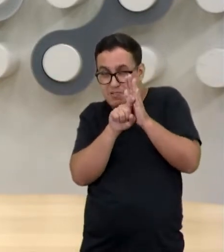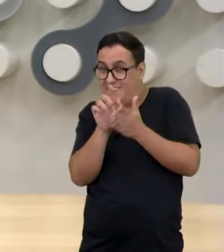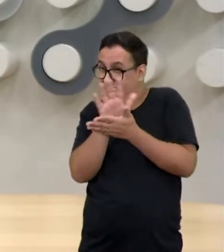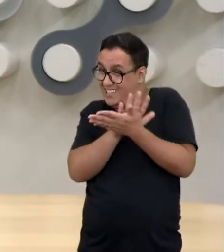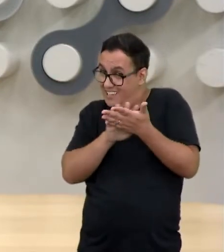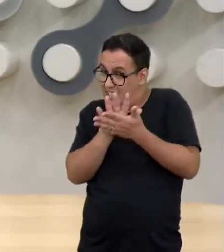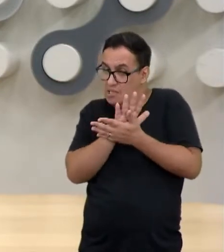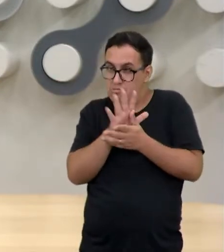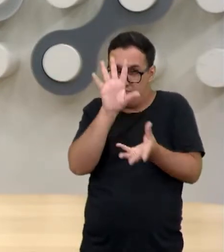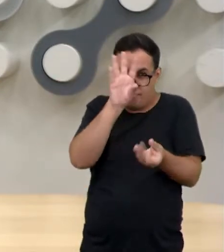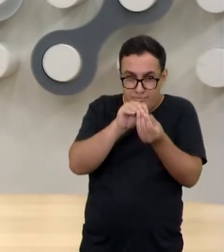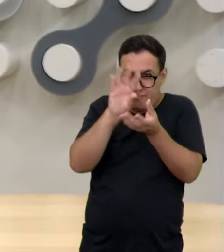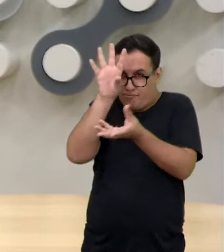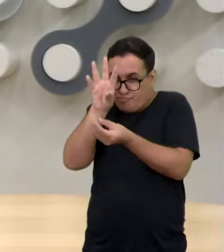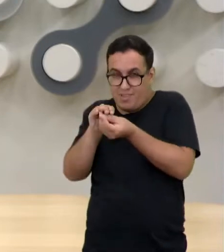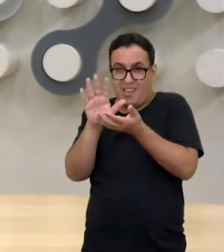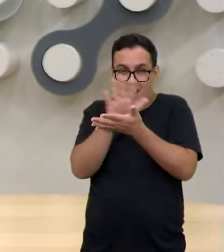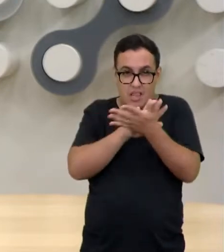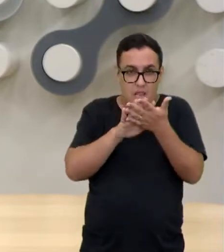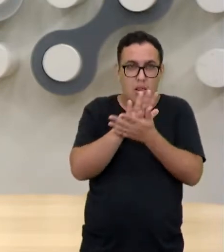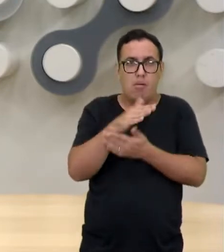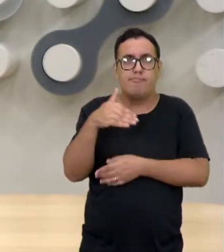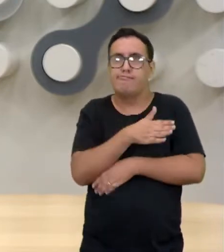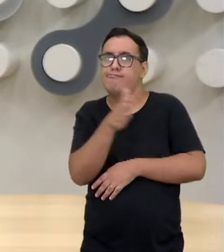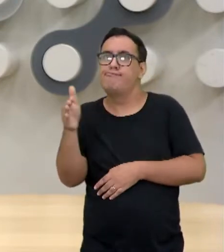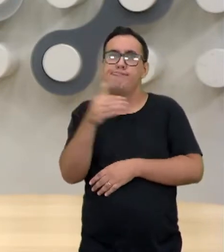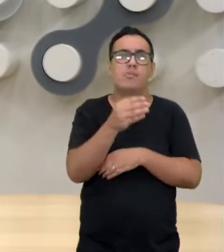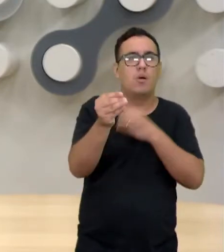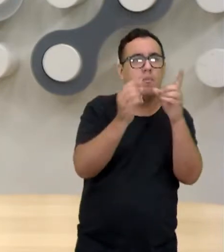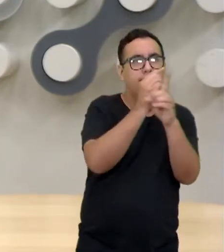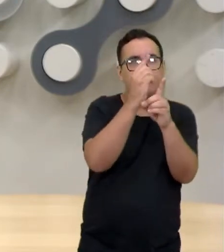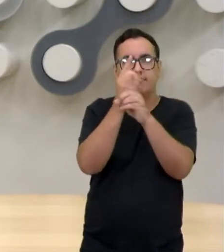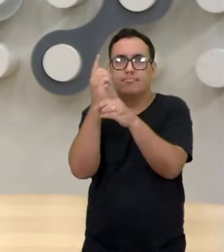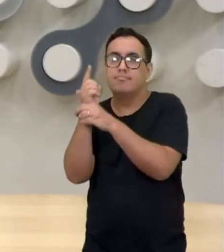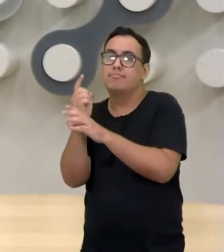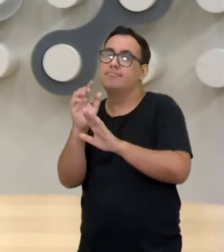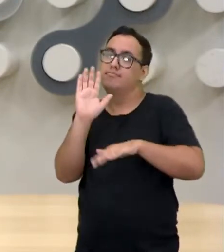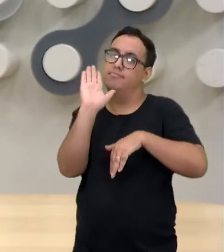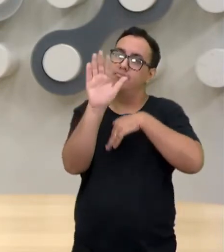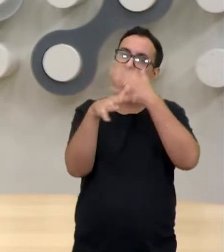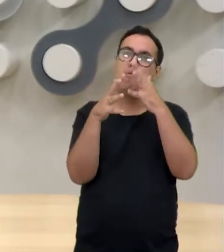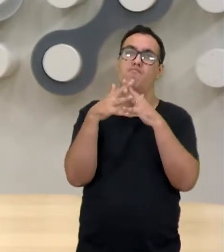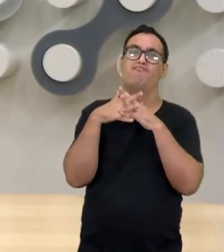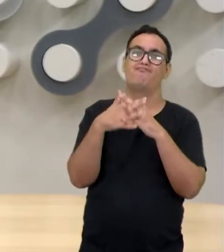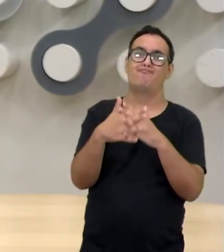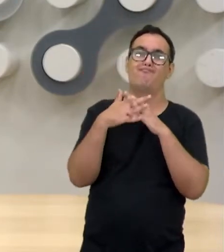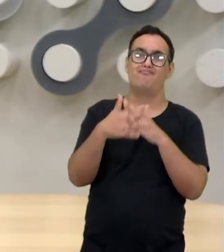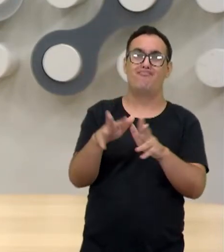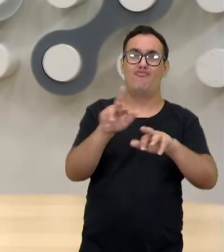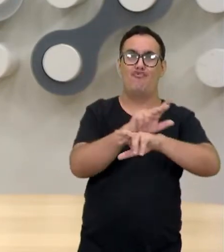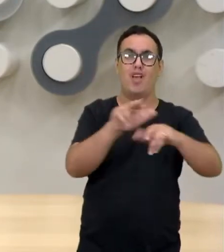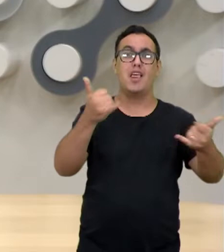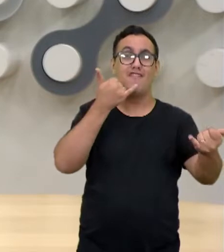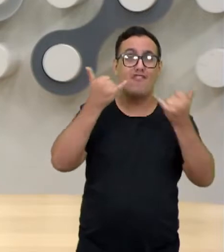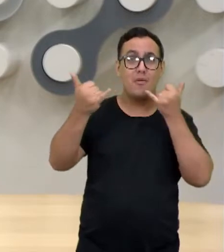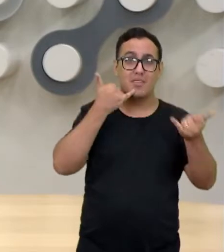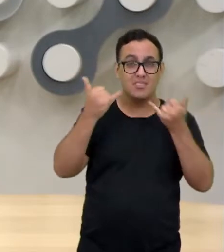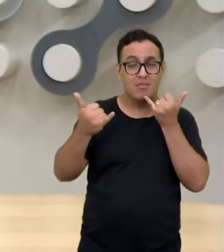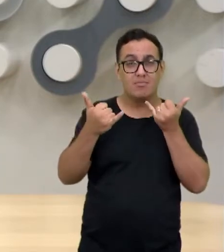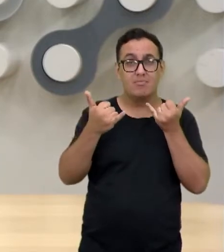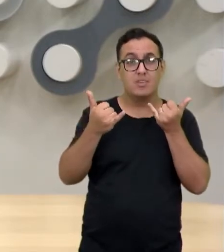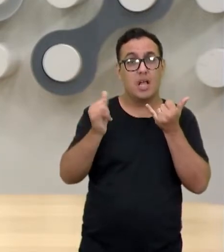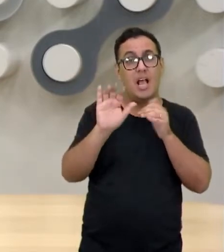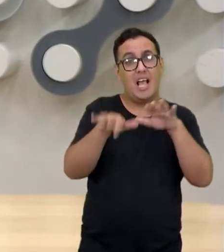esse trânsito, por esse labirinto que é a internet, a gente pode acabar num emaranhado assim, de informações que não